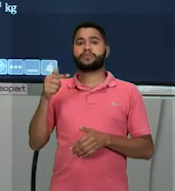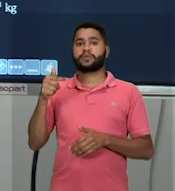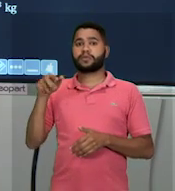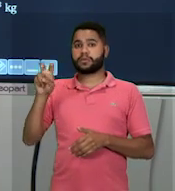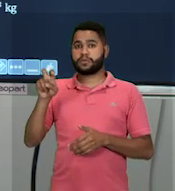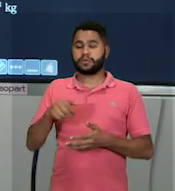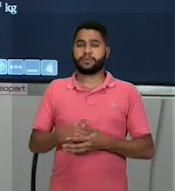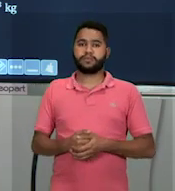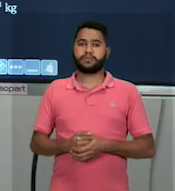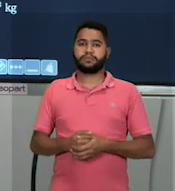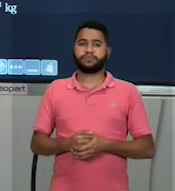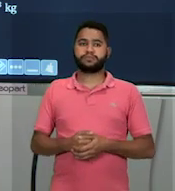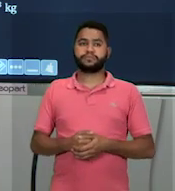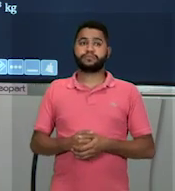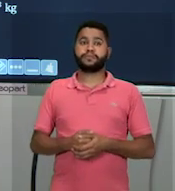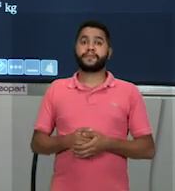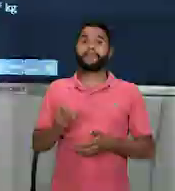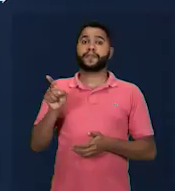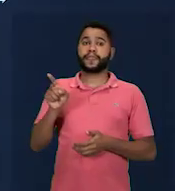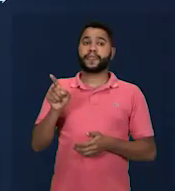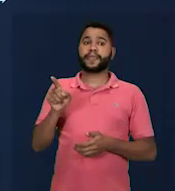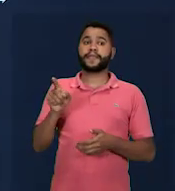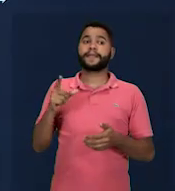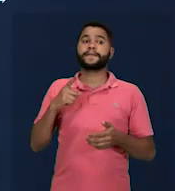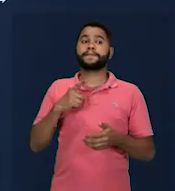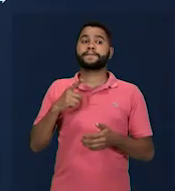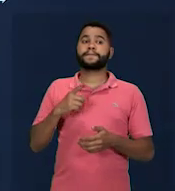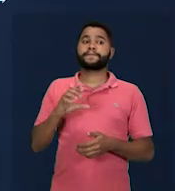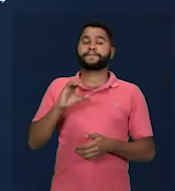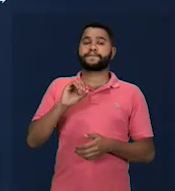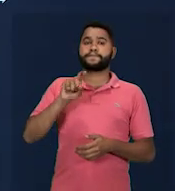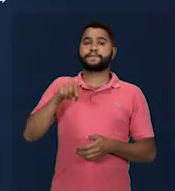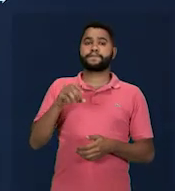0,075. Essa conta deu